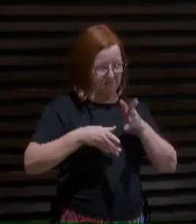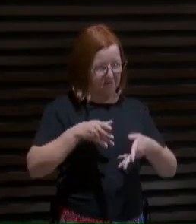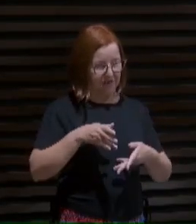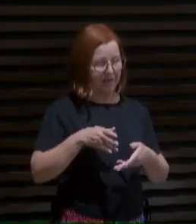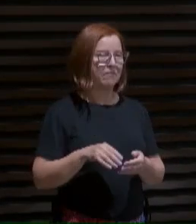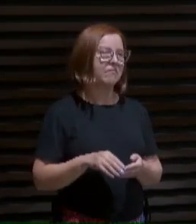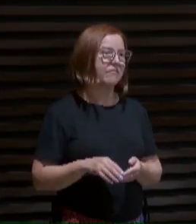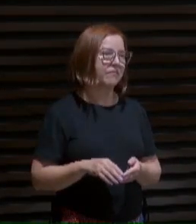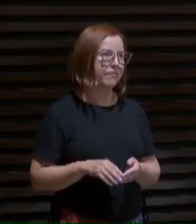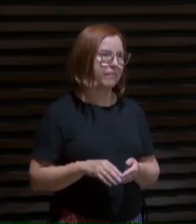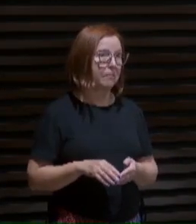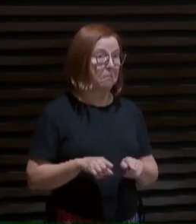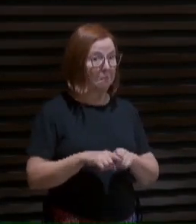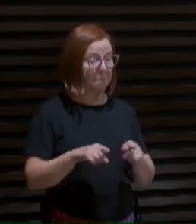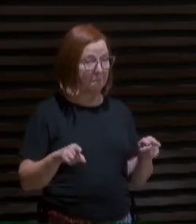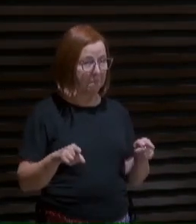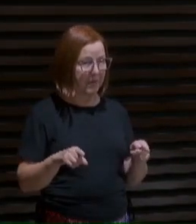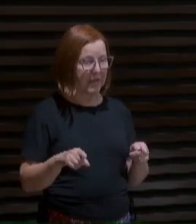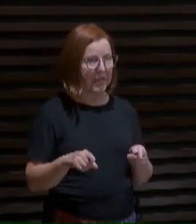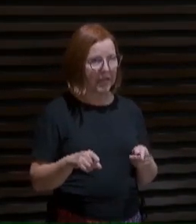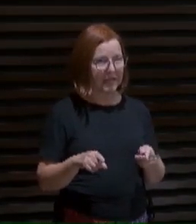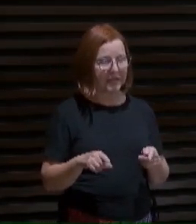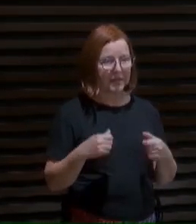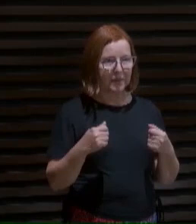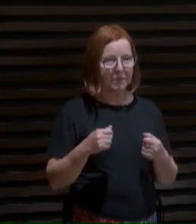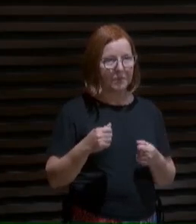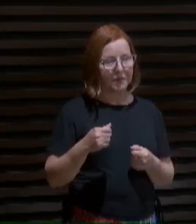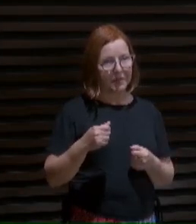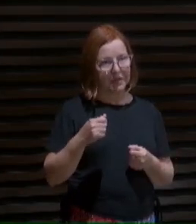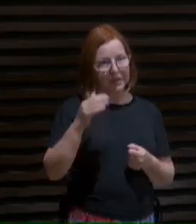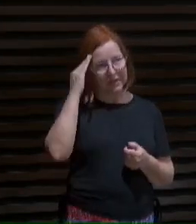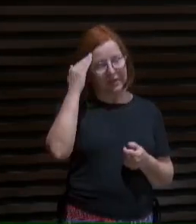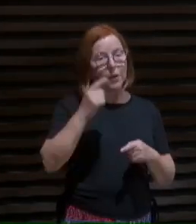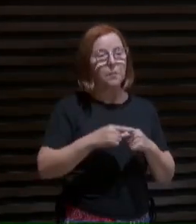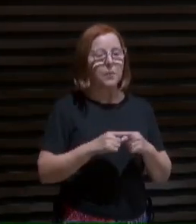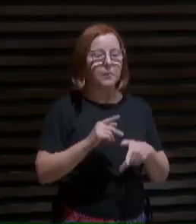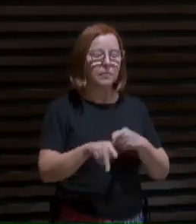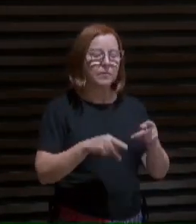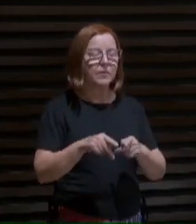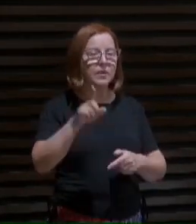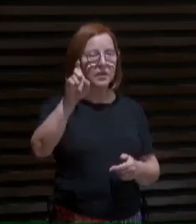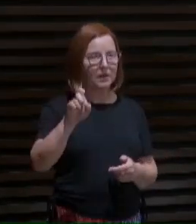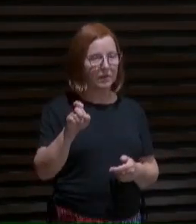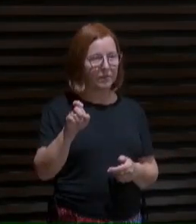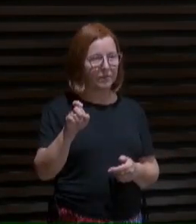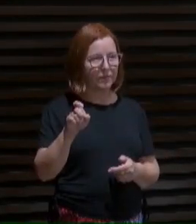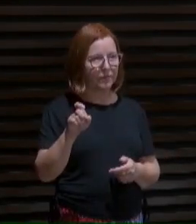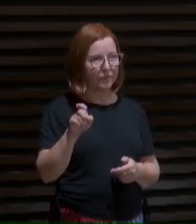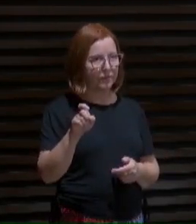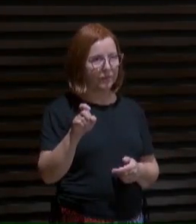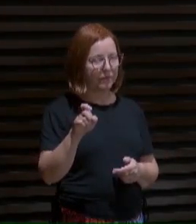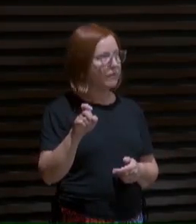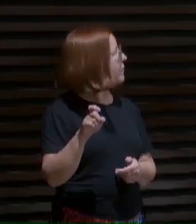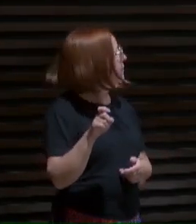tempo, porque nós vamos comer isso devagarzinho. Pois os homens serão, essa